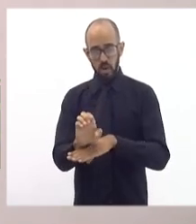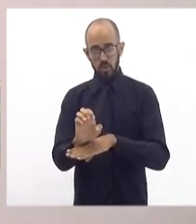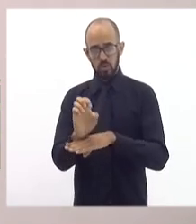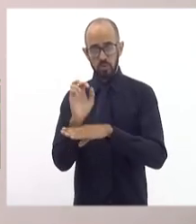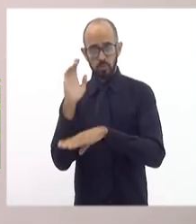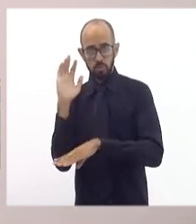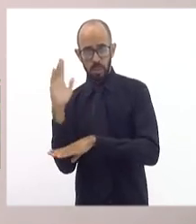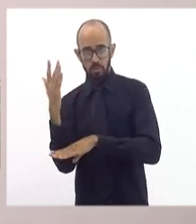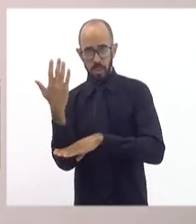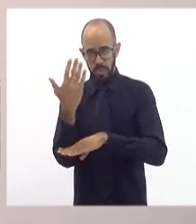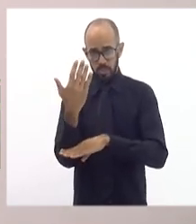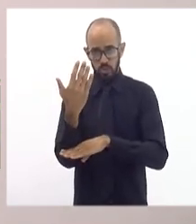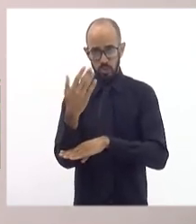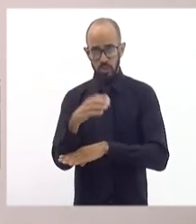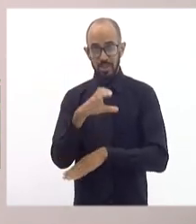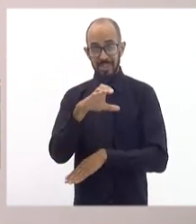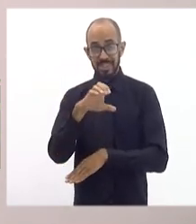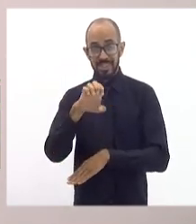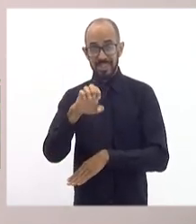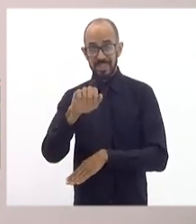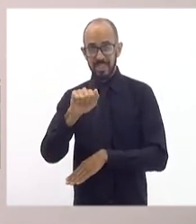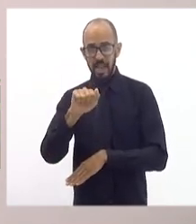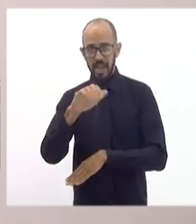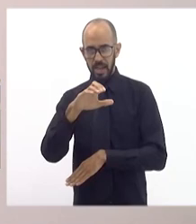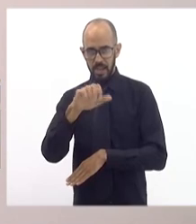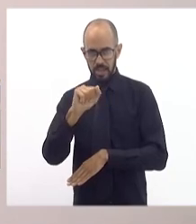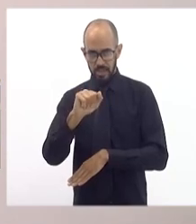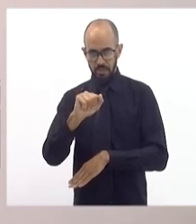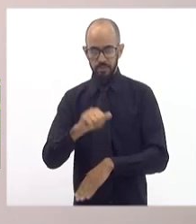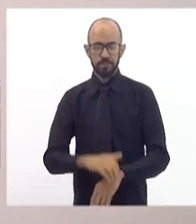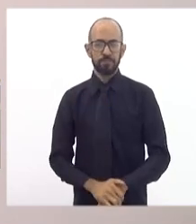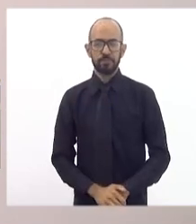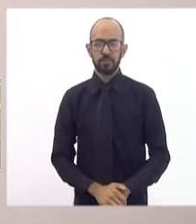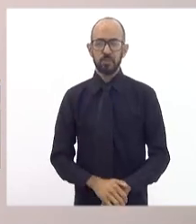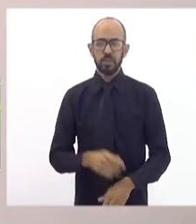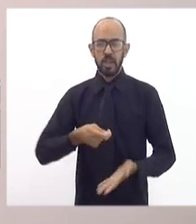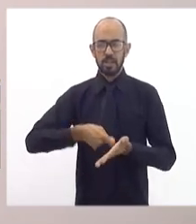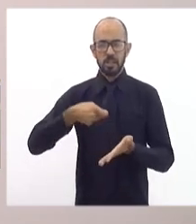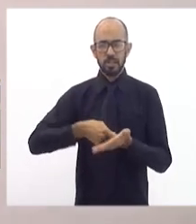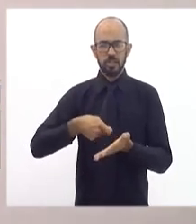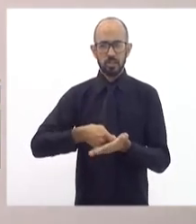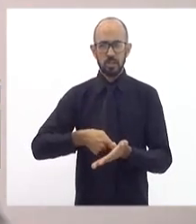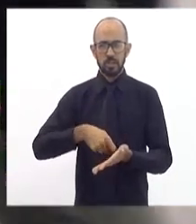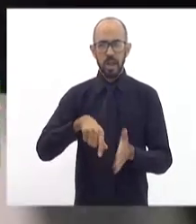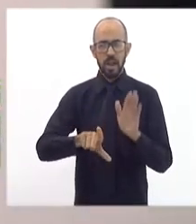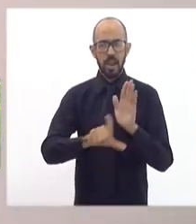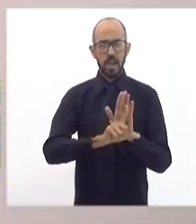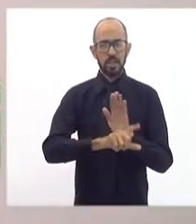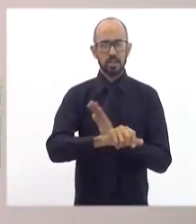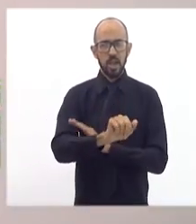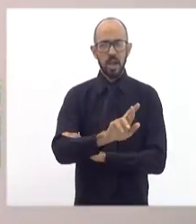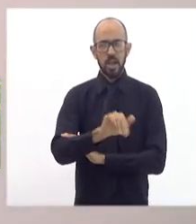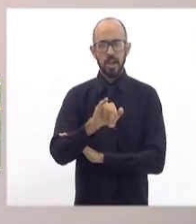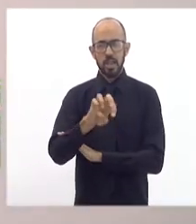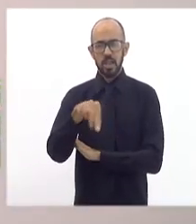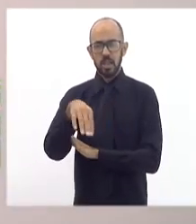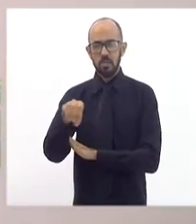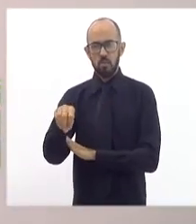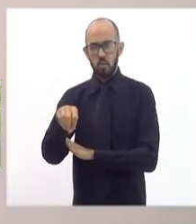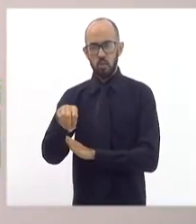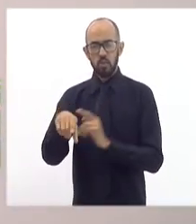nêutron arrimo em cima da exigibilidade do irmão não exigibilidade a seca também pode pode